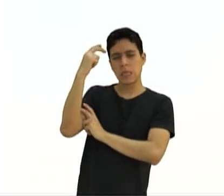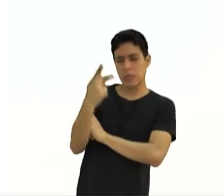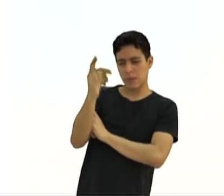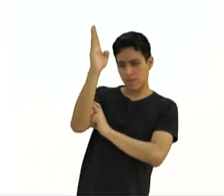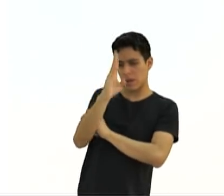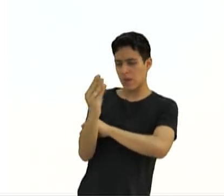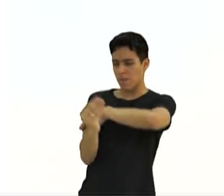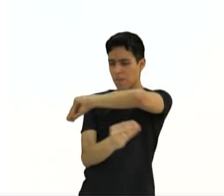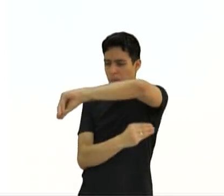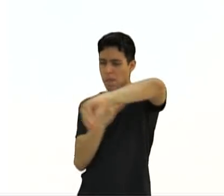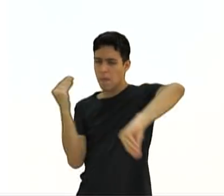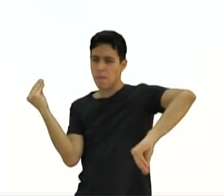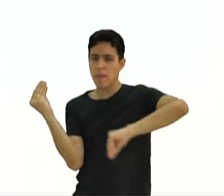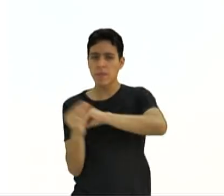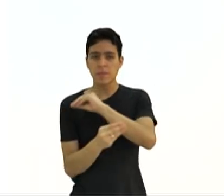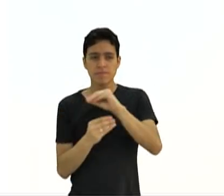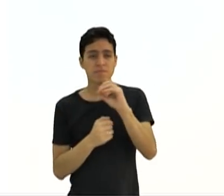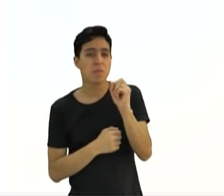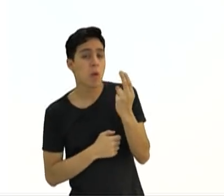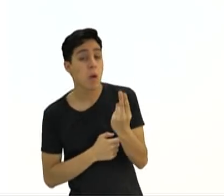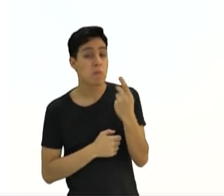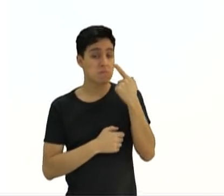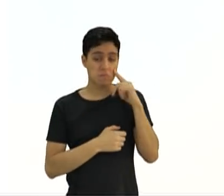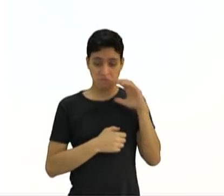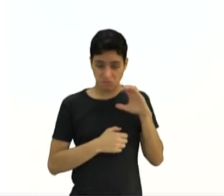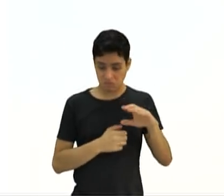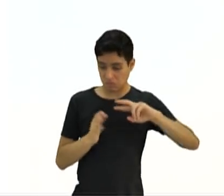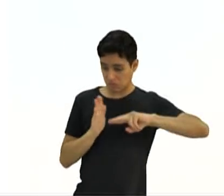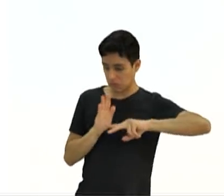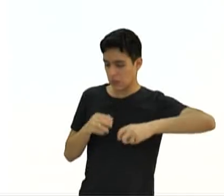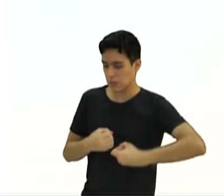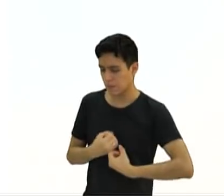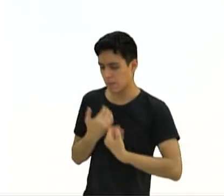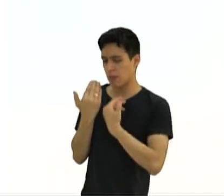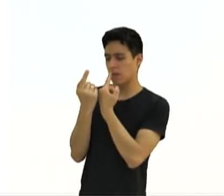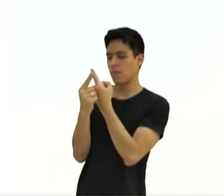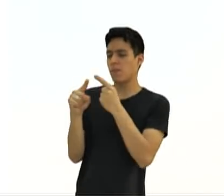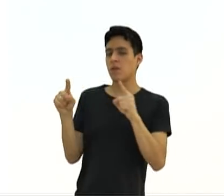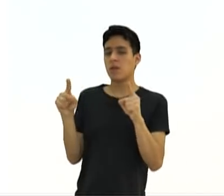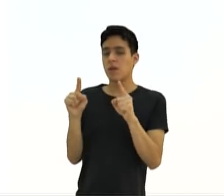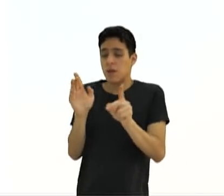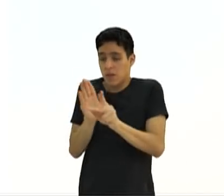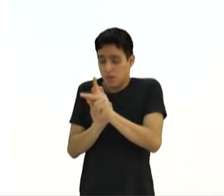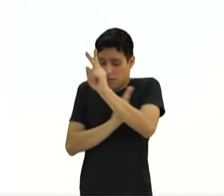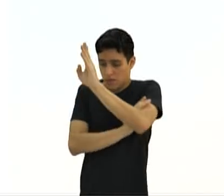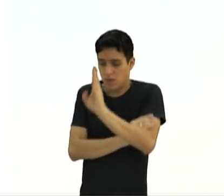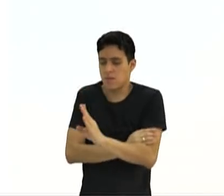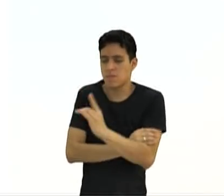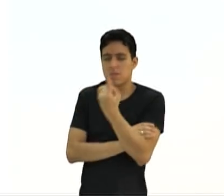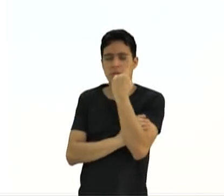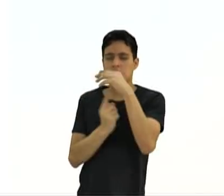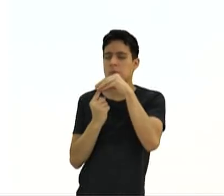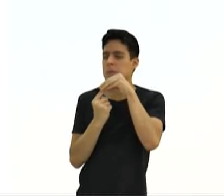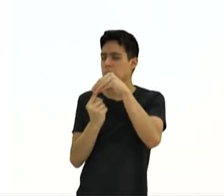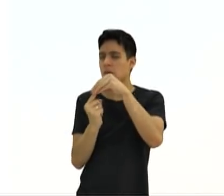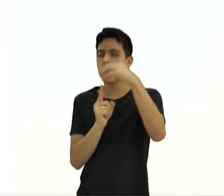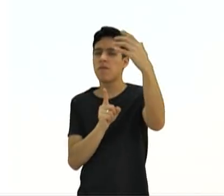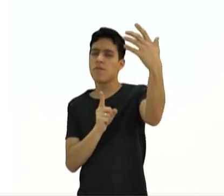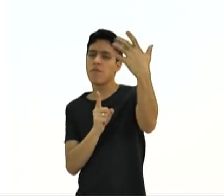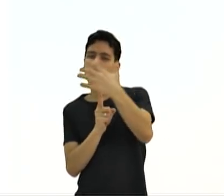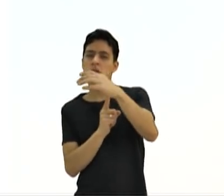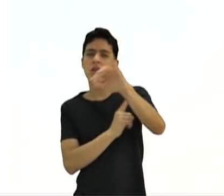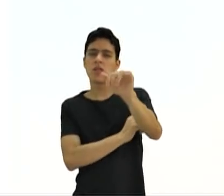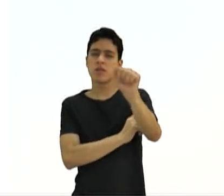brasileira. Ou seria a letra C, expressão musical brasileira unicamente influenciada